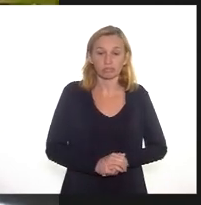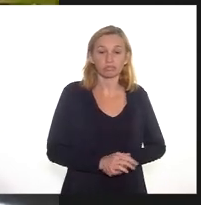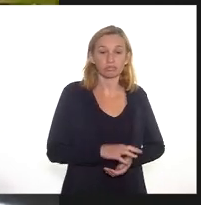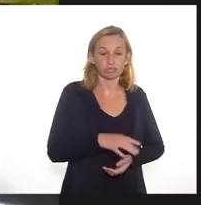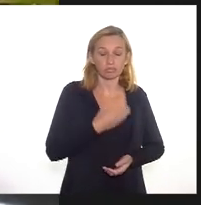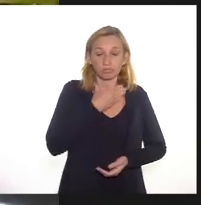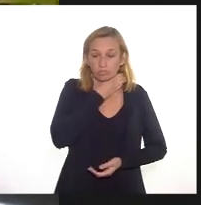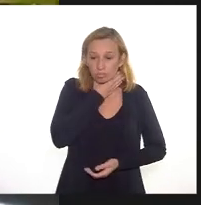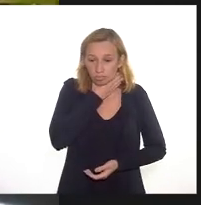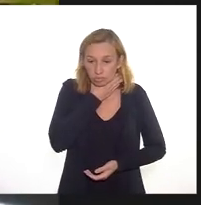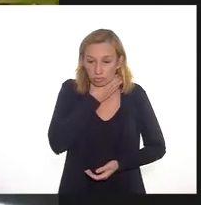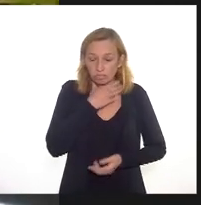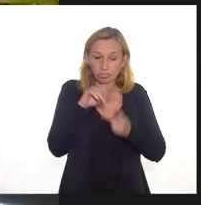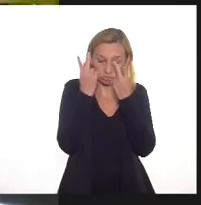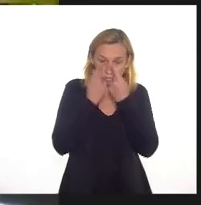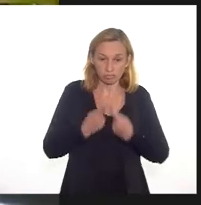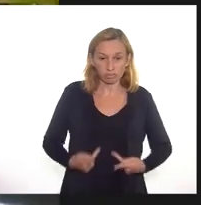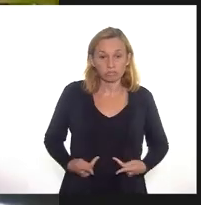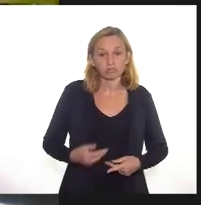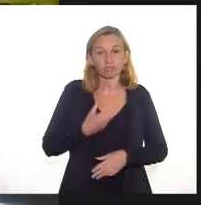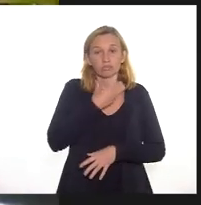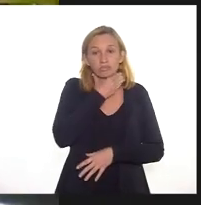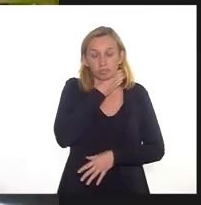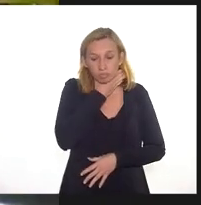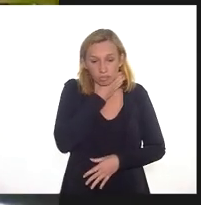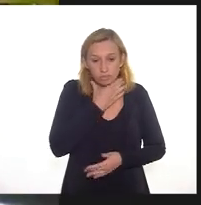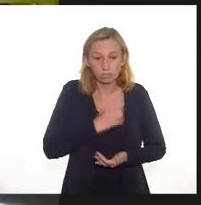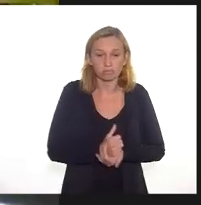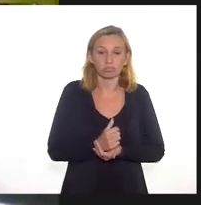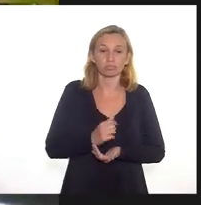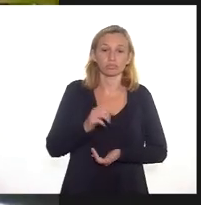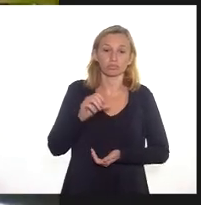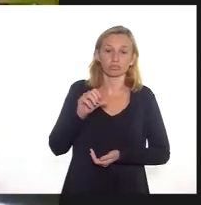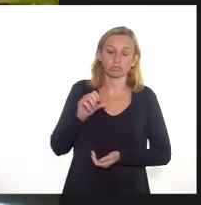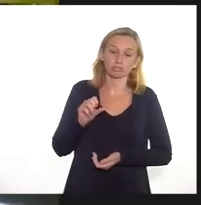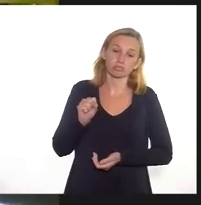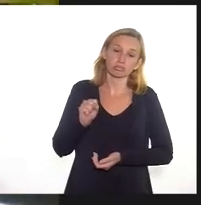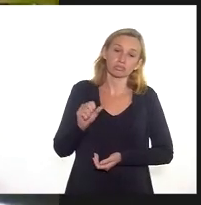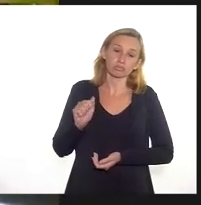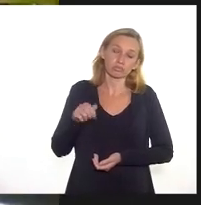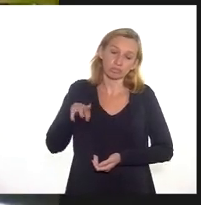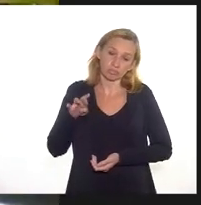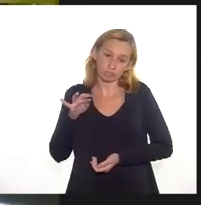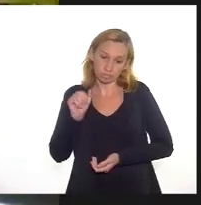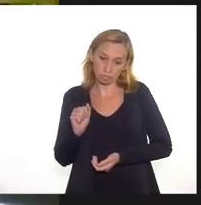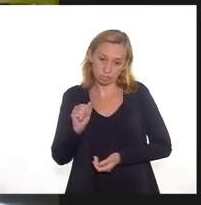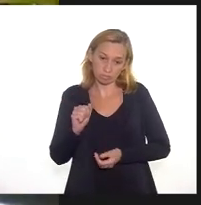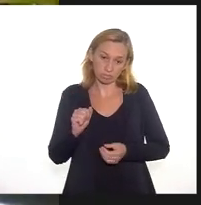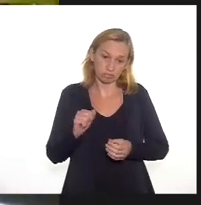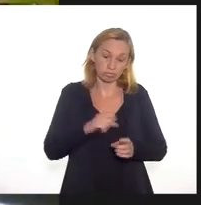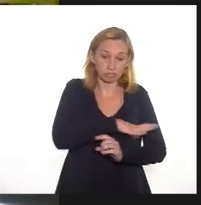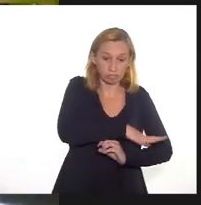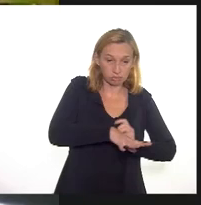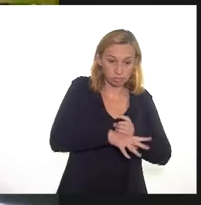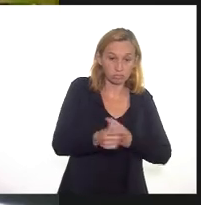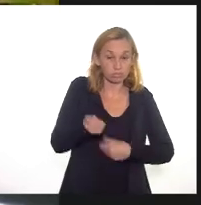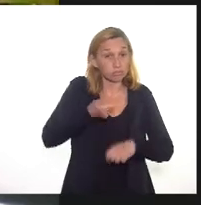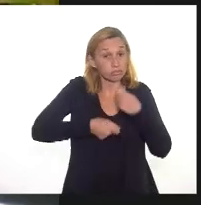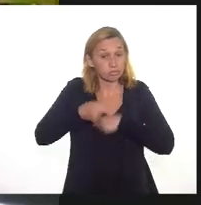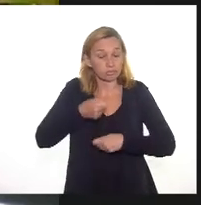crise humanitária, de uma crise sanitária, social e econômica.